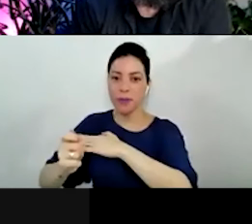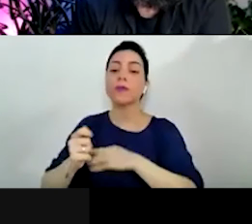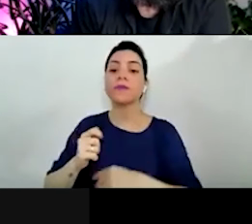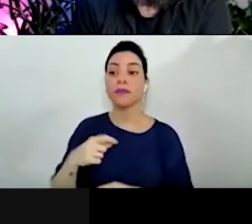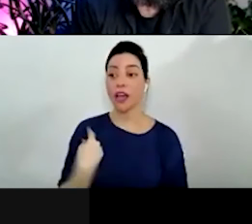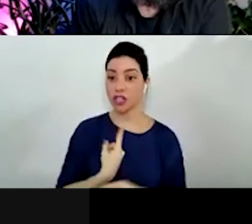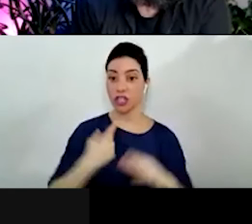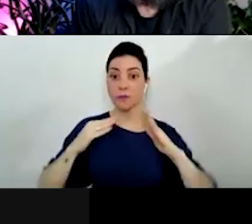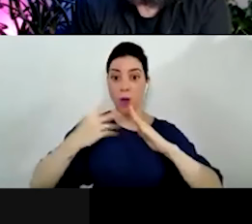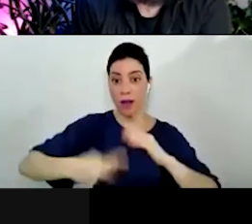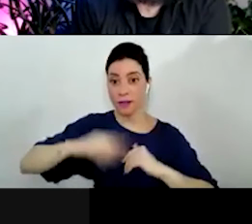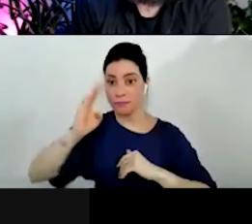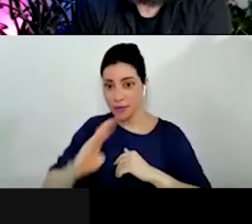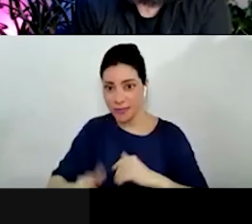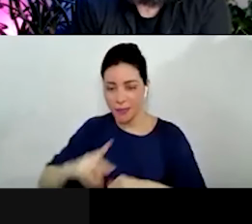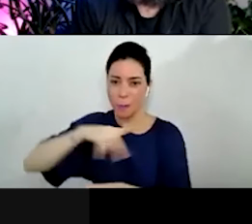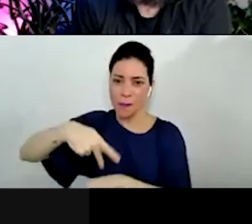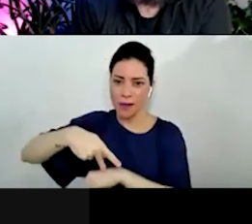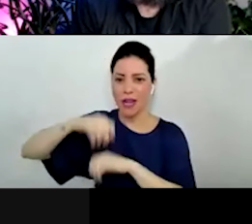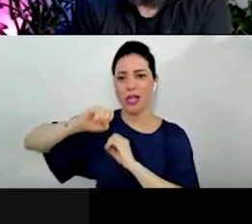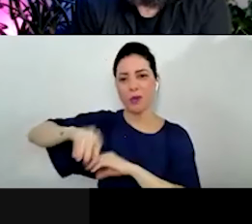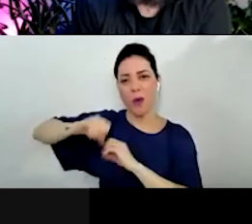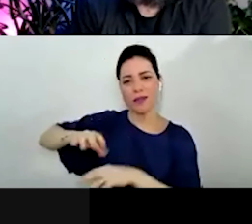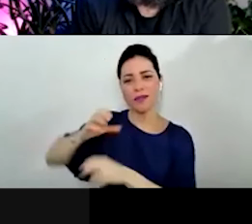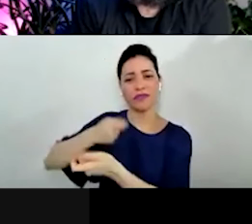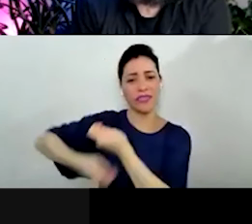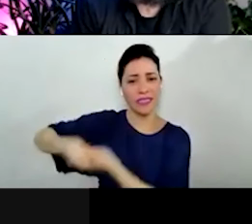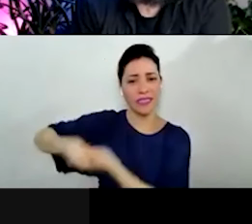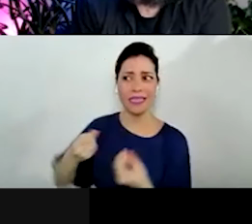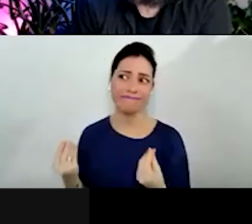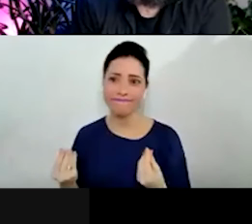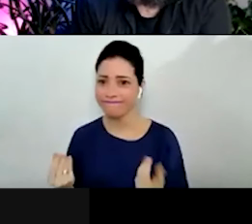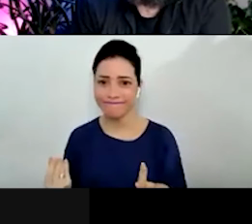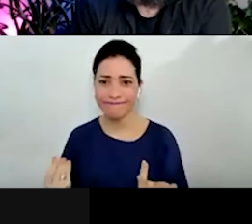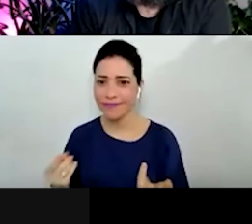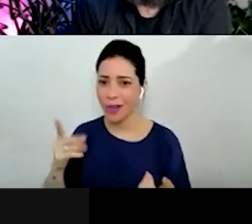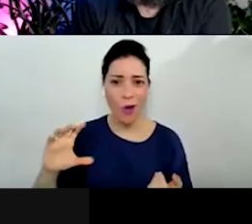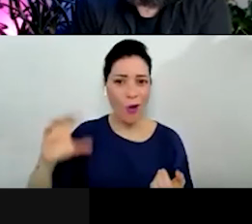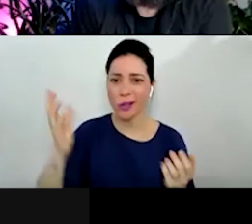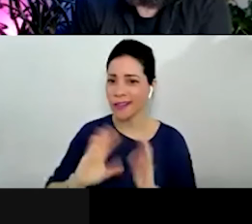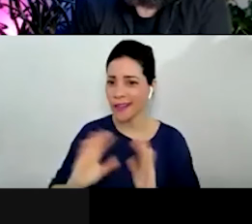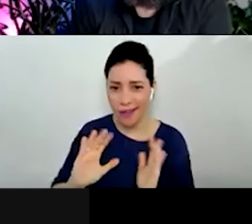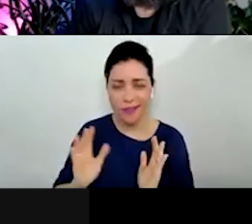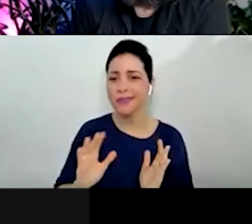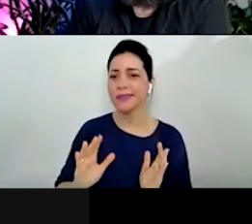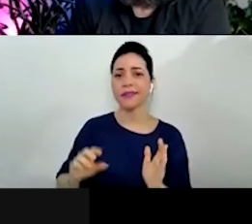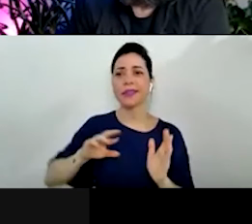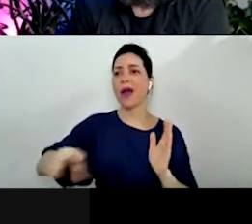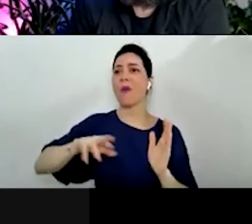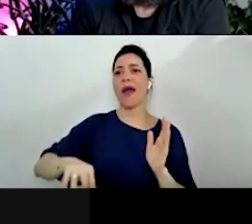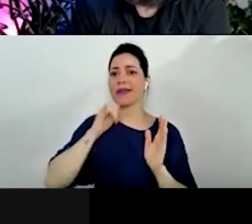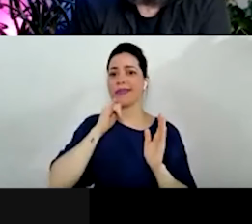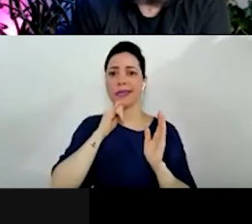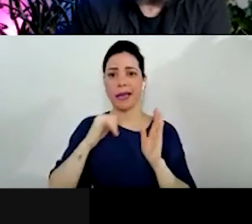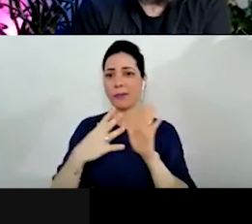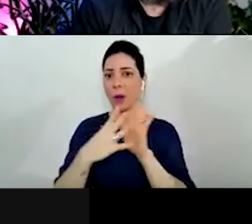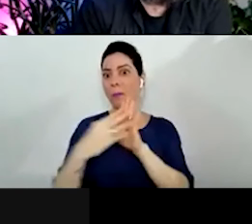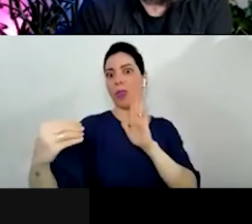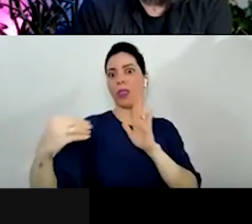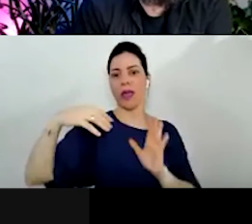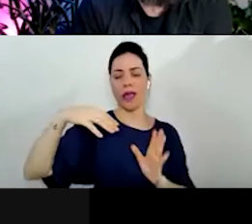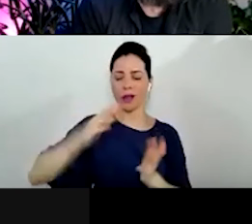país cujo a educação cuja educação financeira lá não é exponencial ela não é tida como um exemplo né de educação